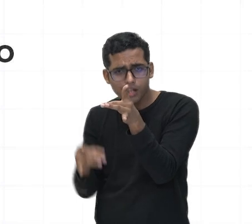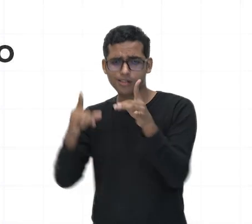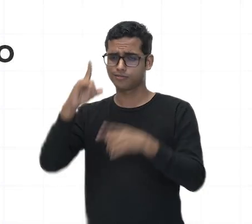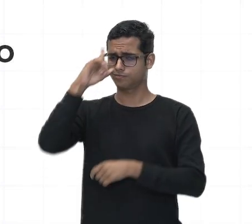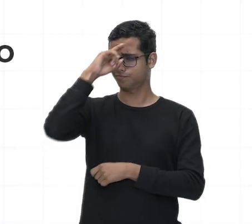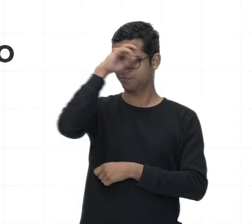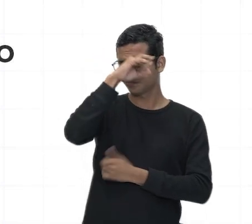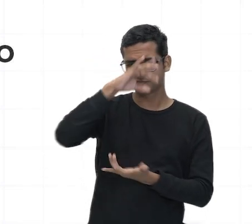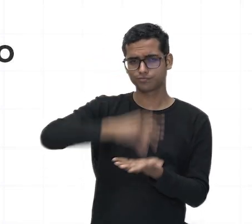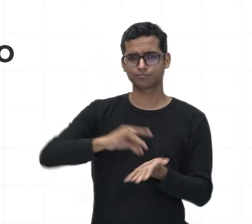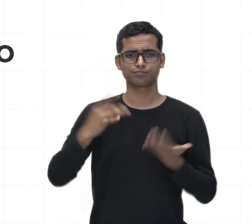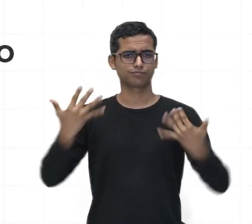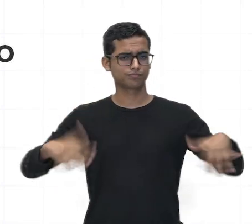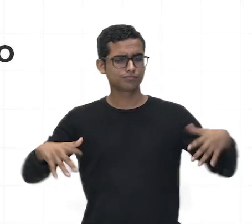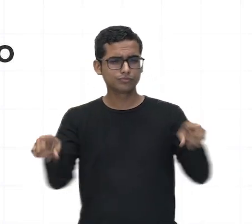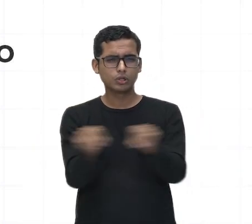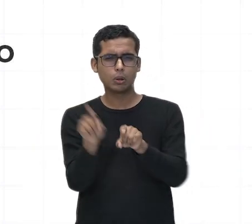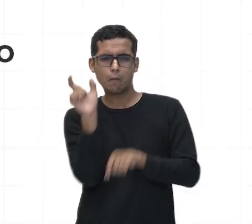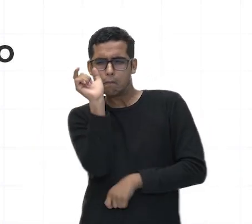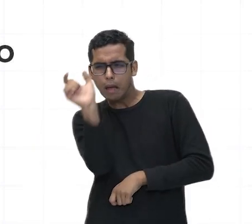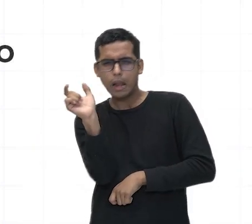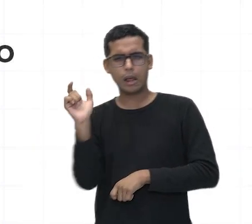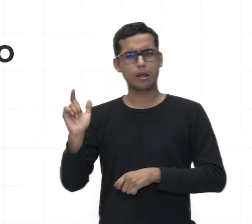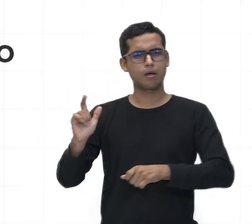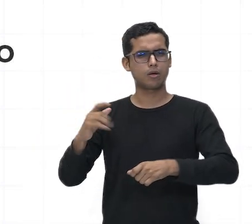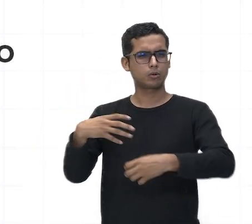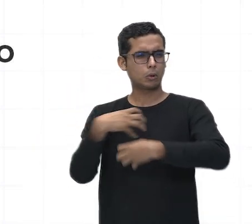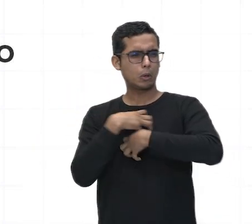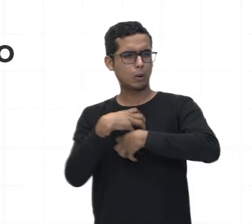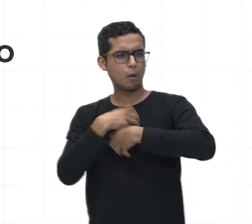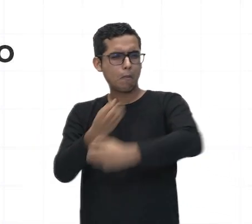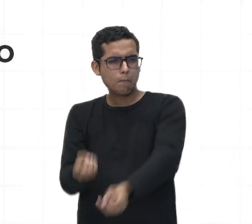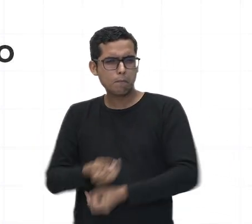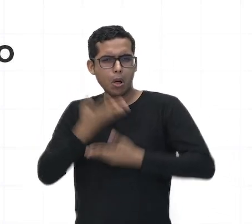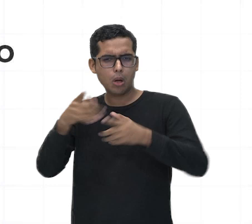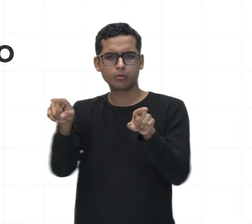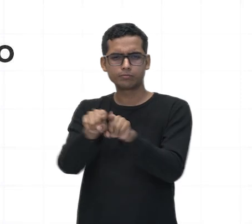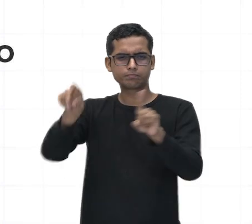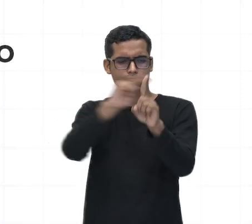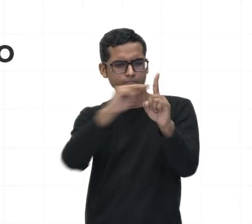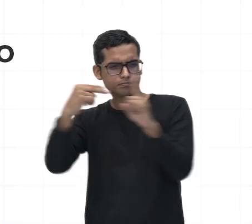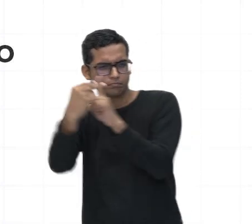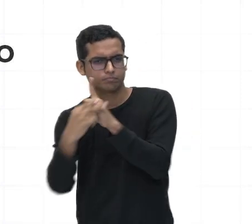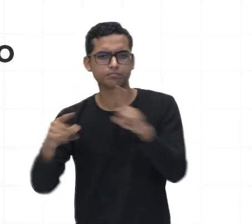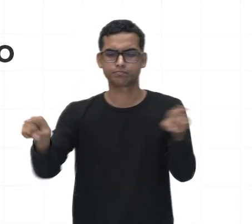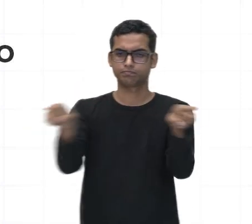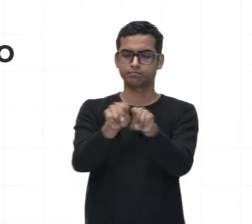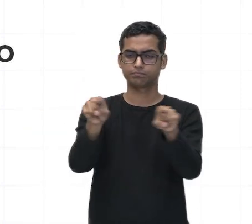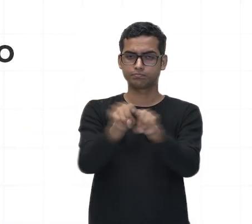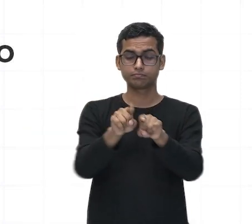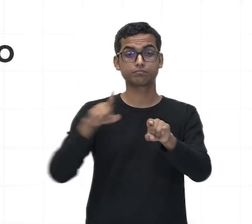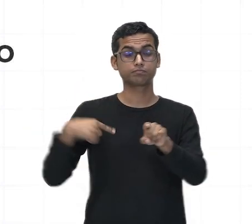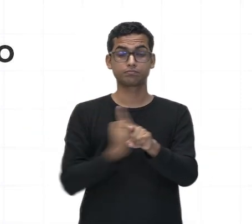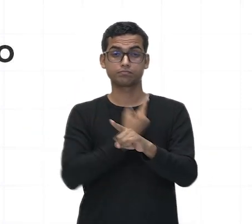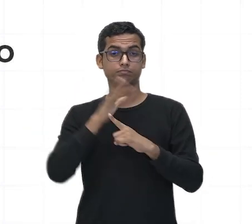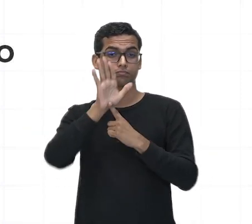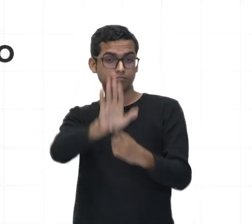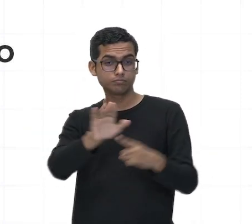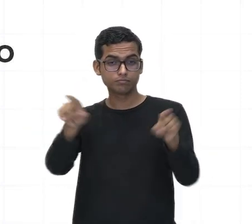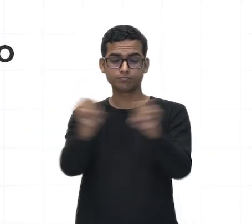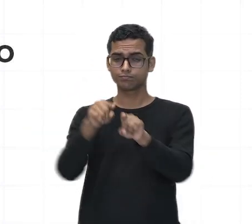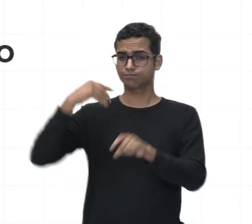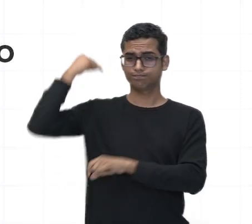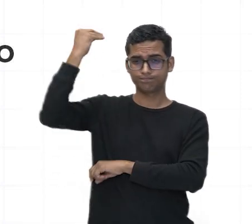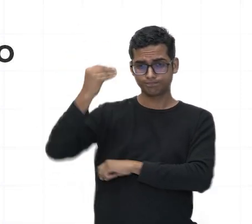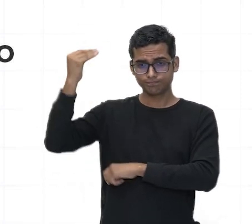não encontra palavras, não encontra gestos, não encontra olhares muitas vezes para dizer que nós fizemos uma experiência